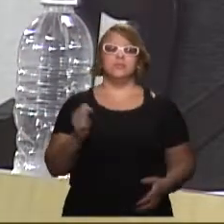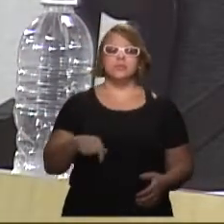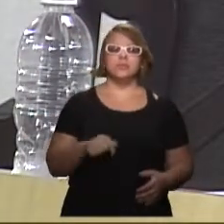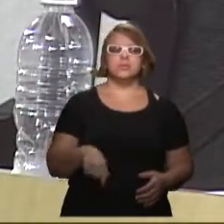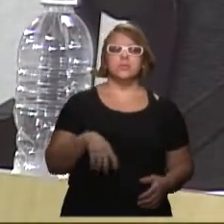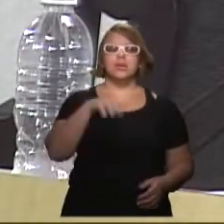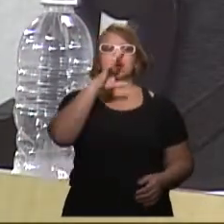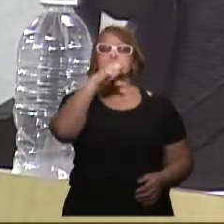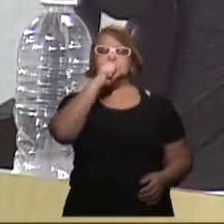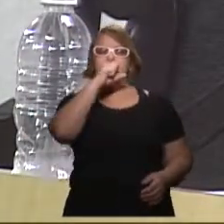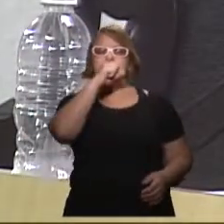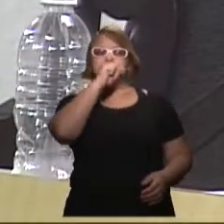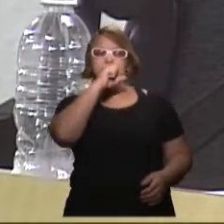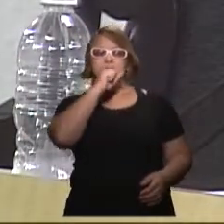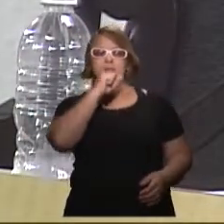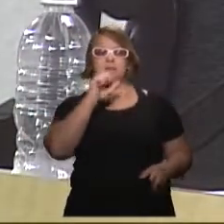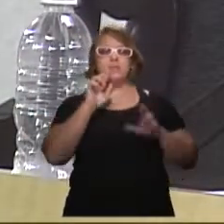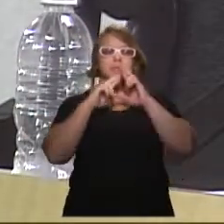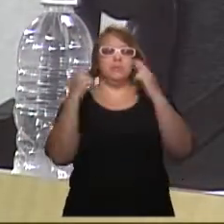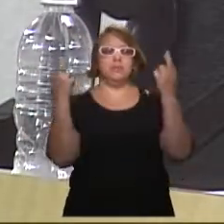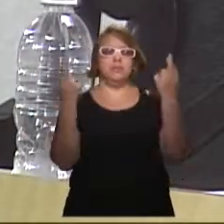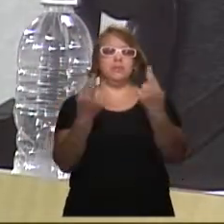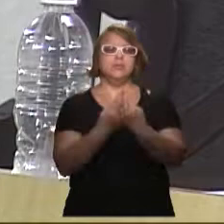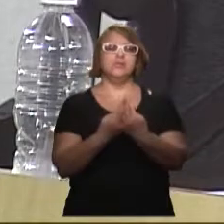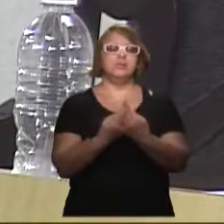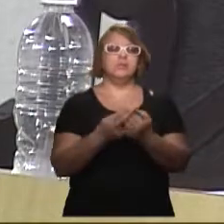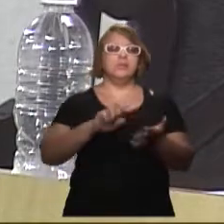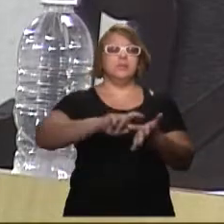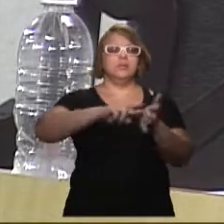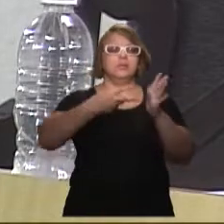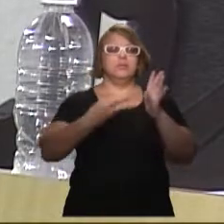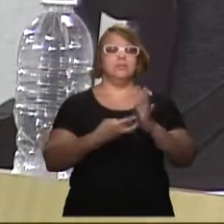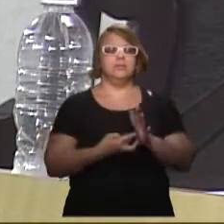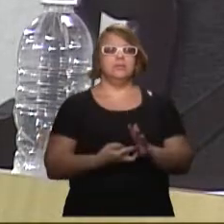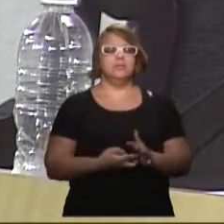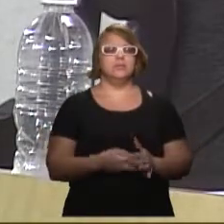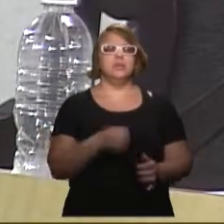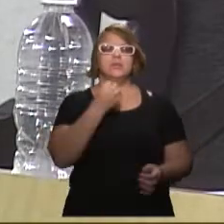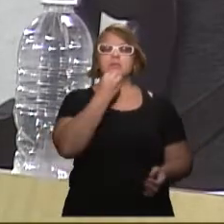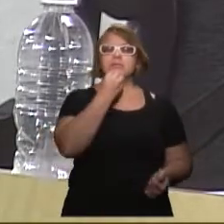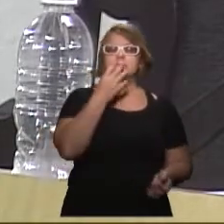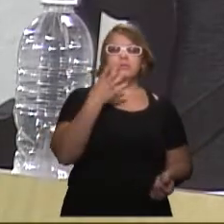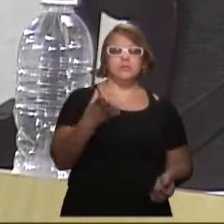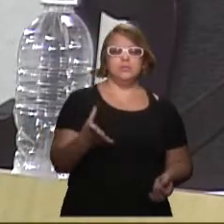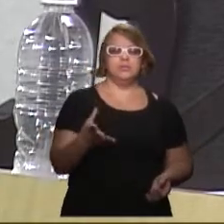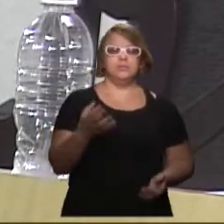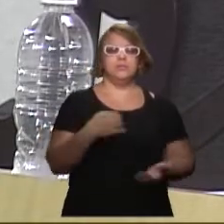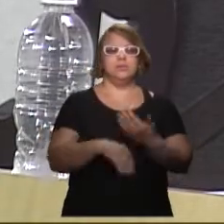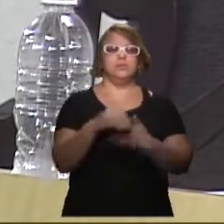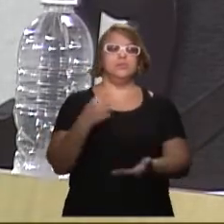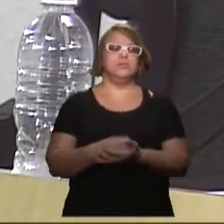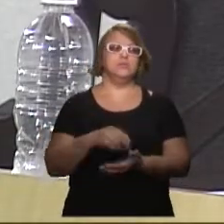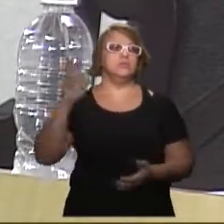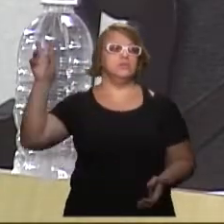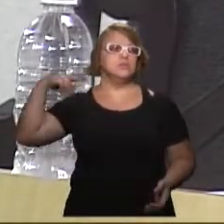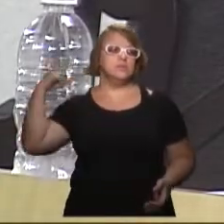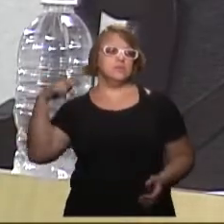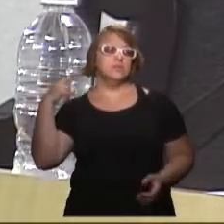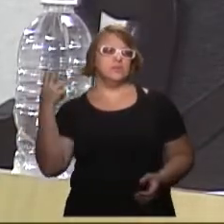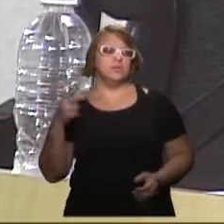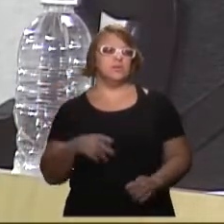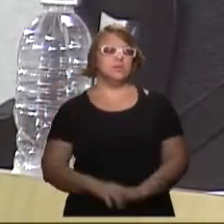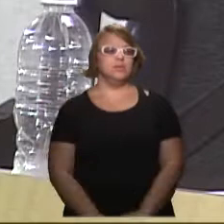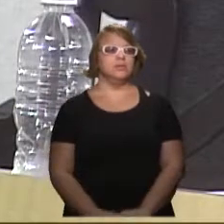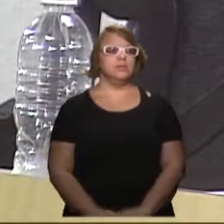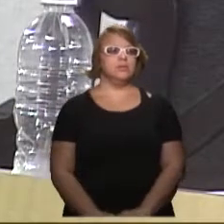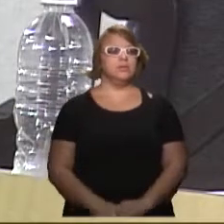vereadores que participaram da reunião aí com o sindicato, que foi bem produtiva aí, vereador Alexandre Vilela, todos os vereadores presentes, né? E assim, foi bem produtivo